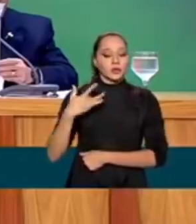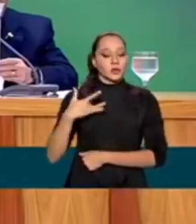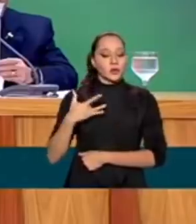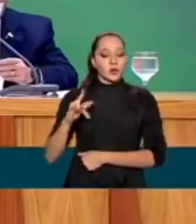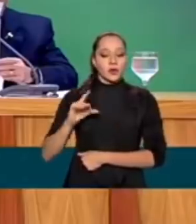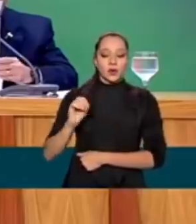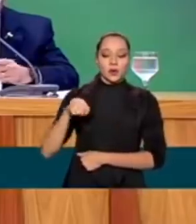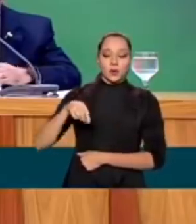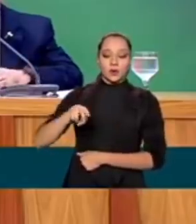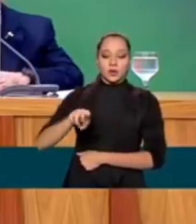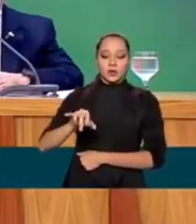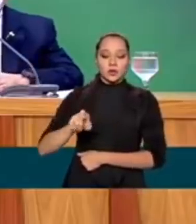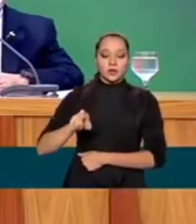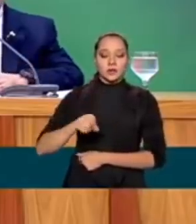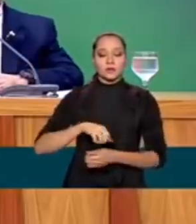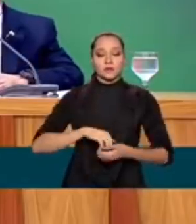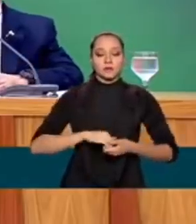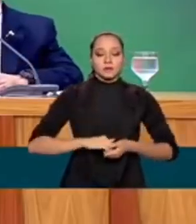Onyx.